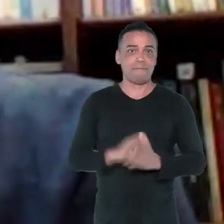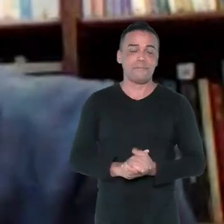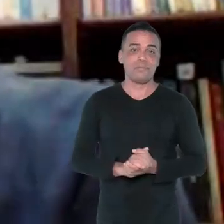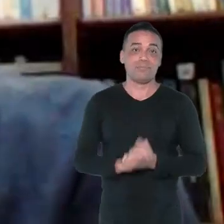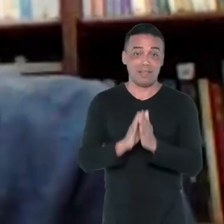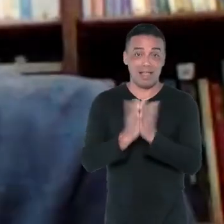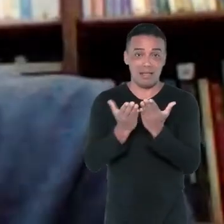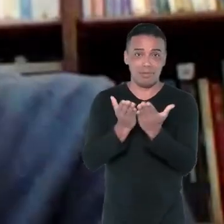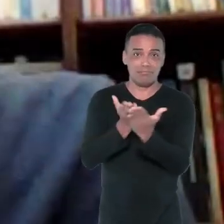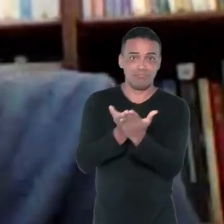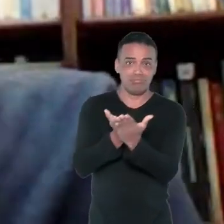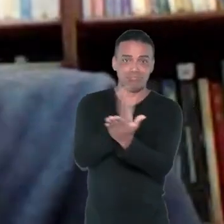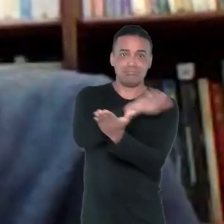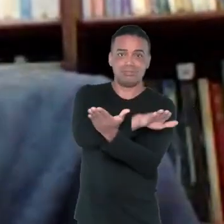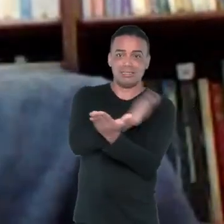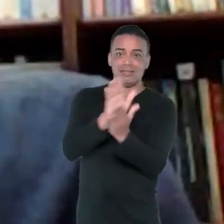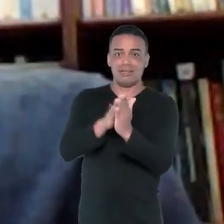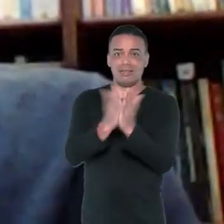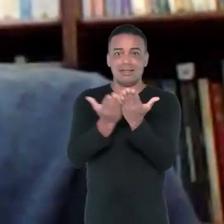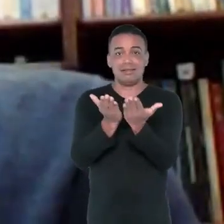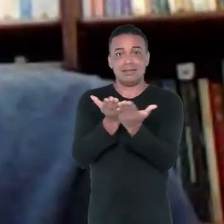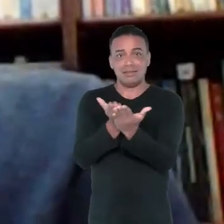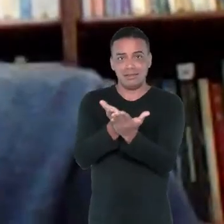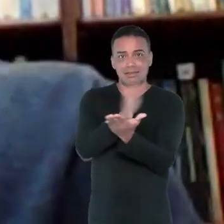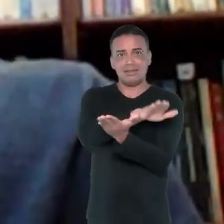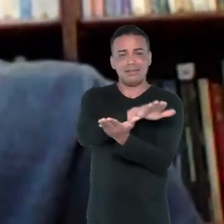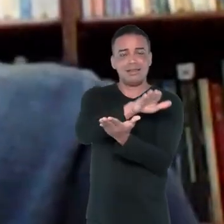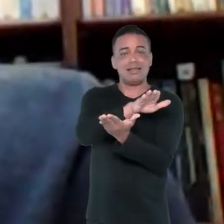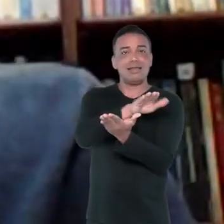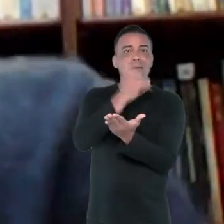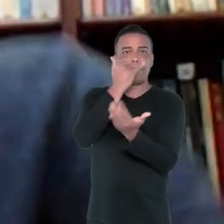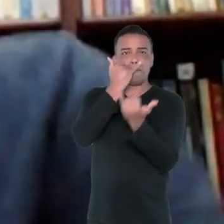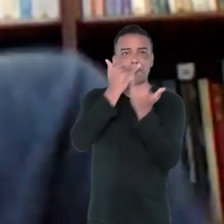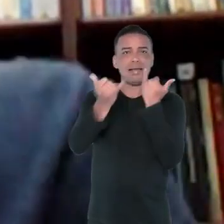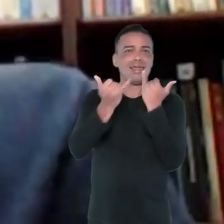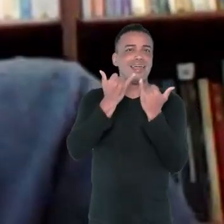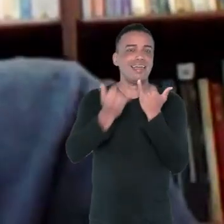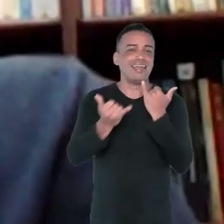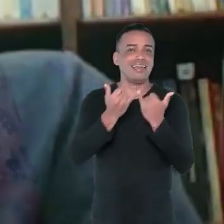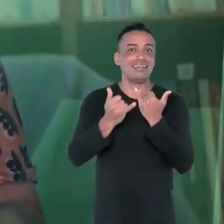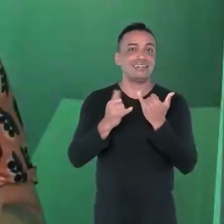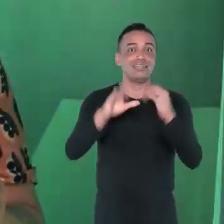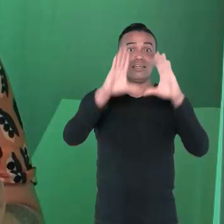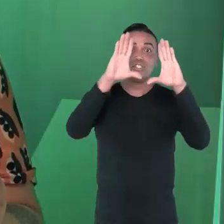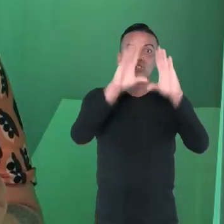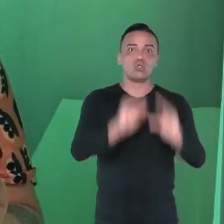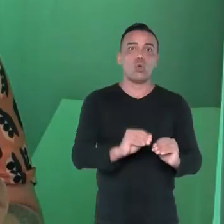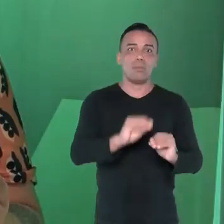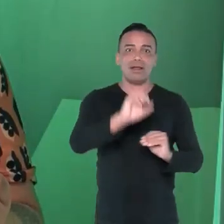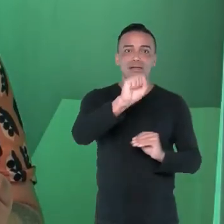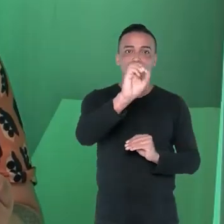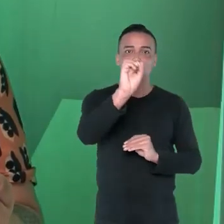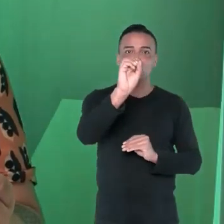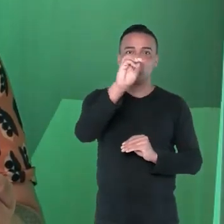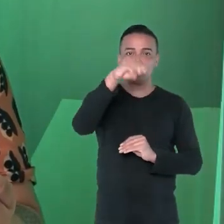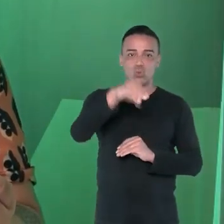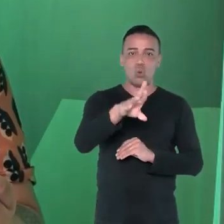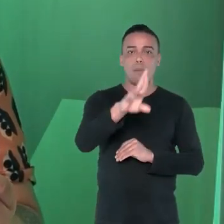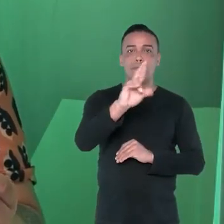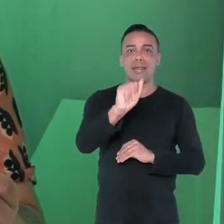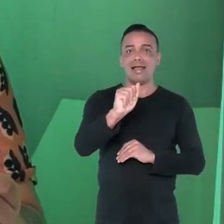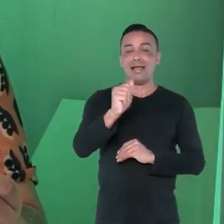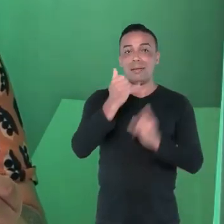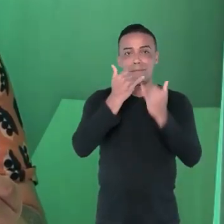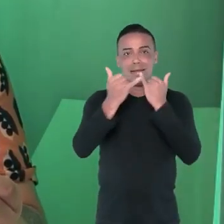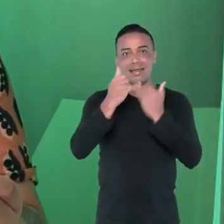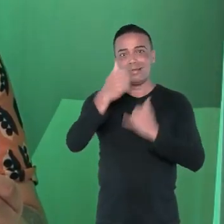essa orelha, aparece é como se fosse a sombra, né? É verdade. É como se